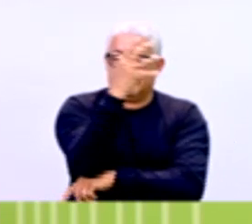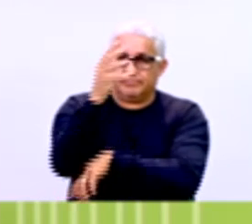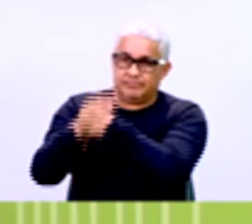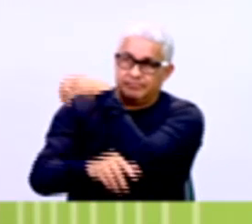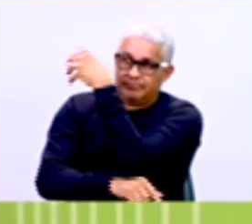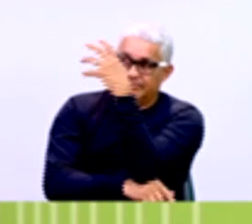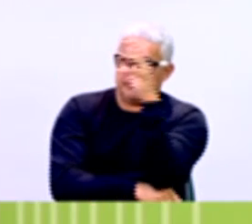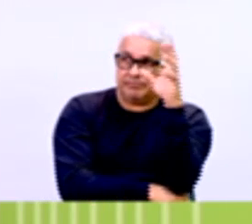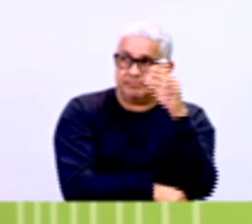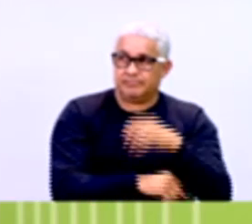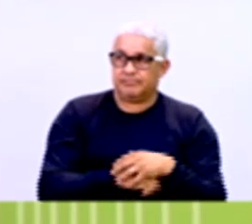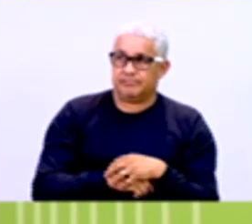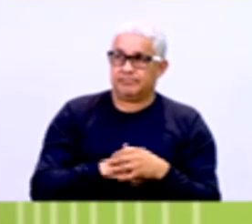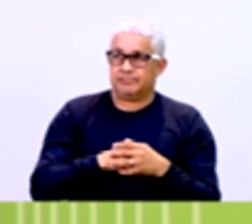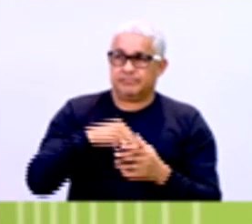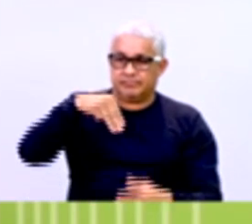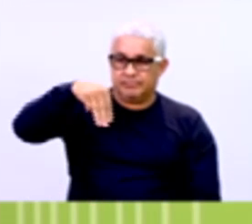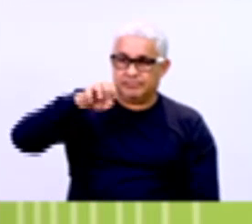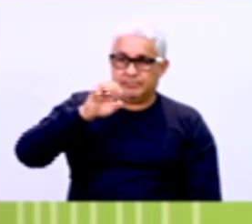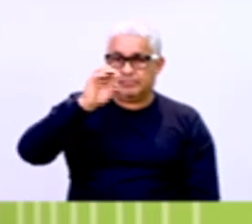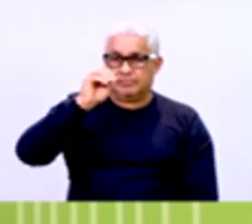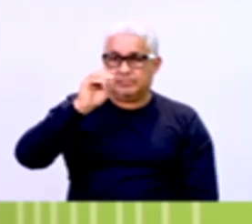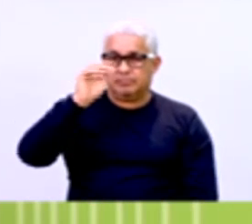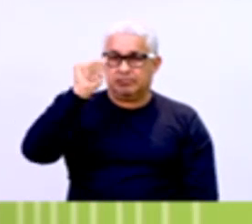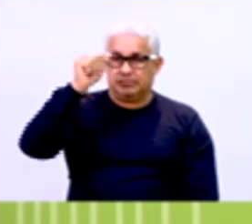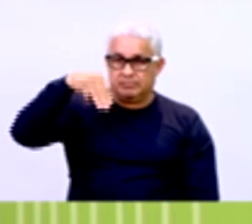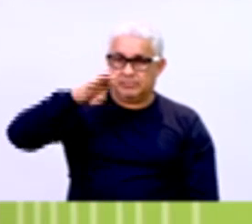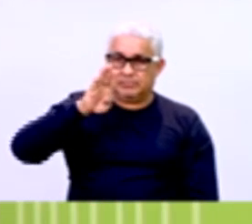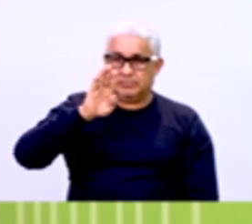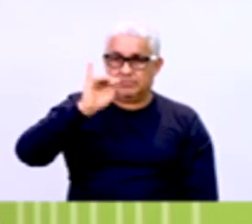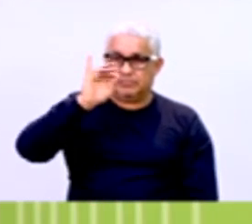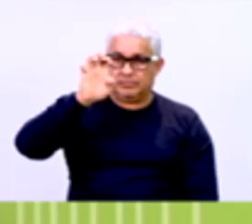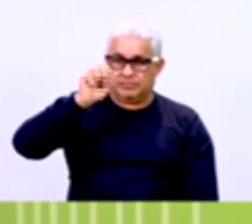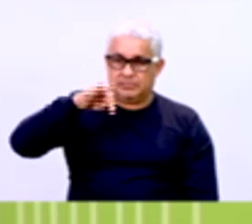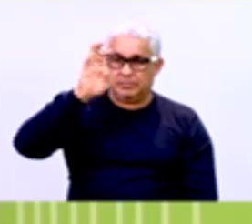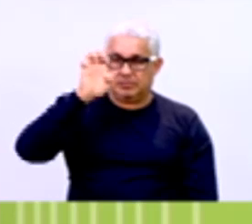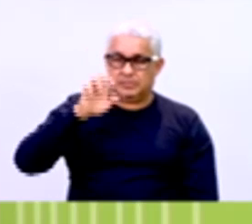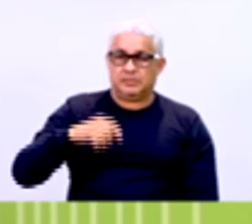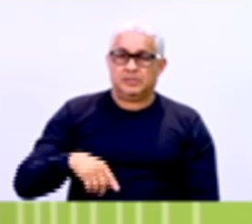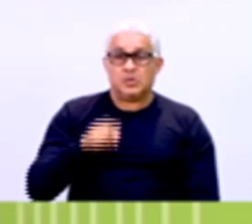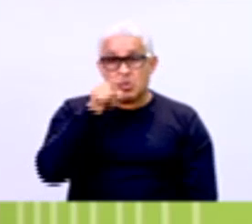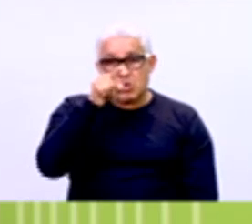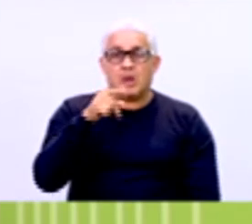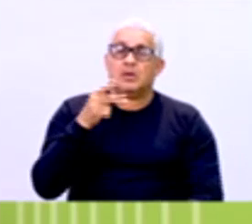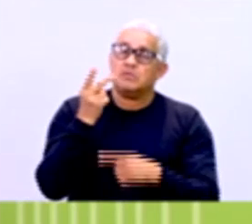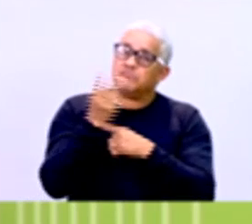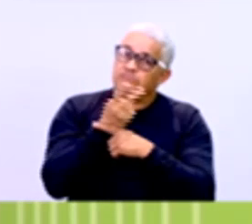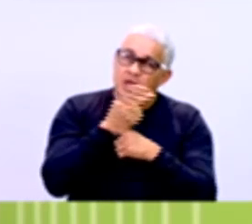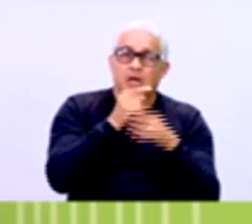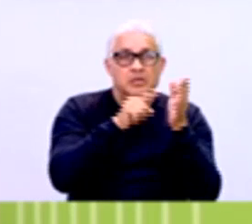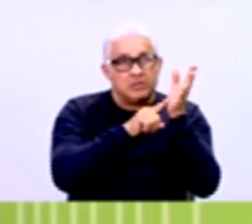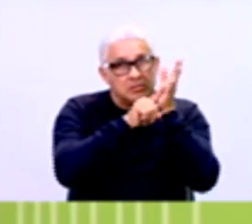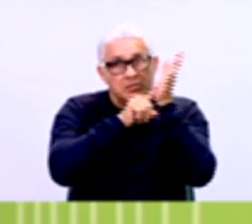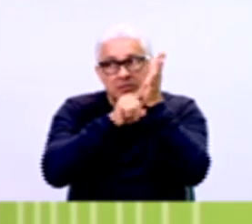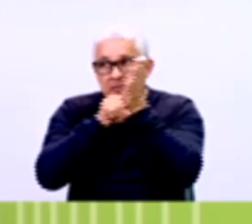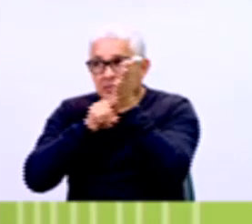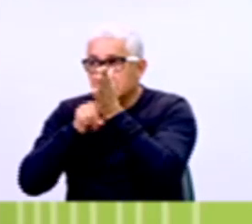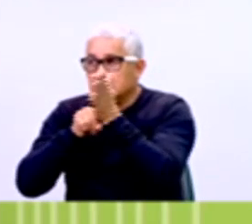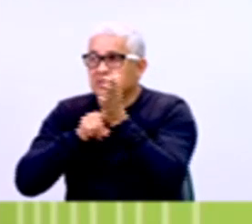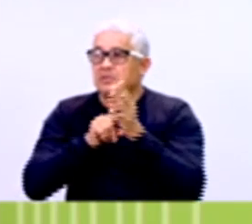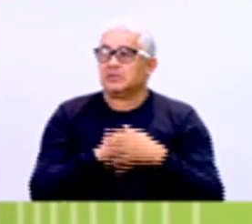então nós esperamos que esse assunto não se esgote aqui, né, mas que você procure, que você vá atrás, que